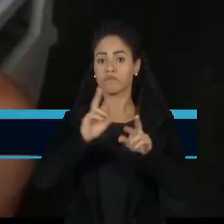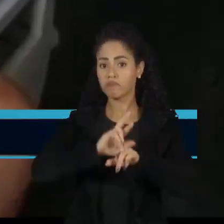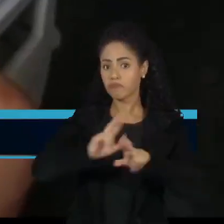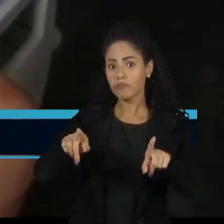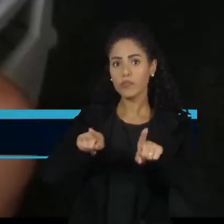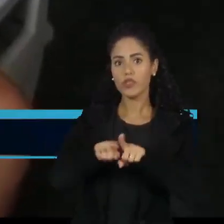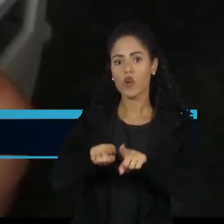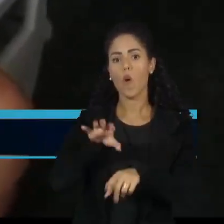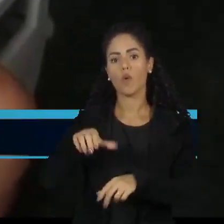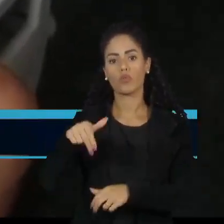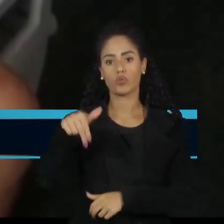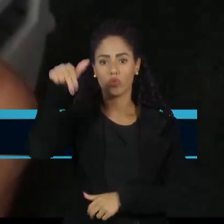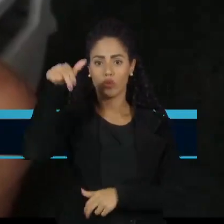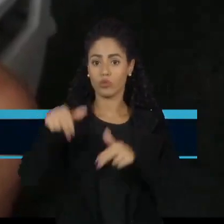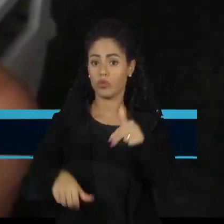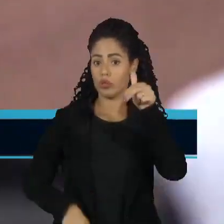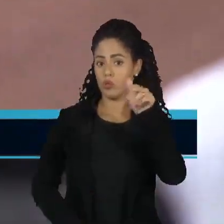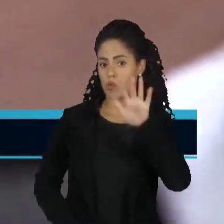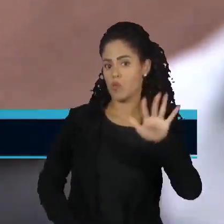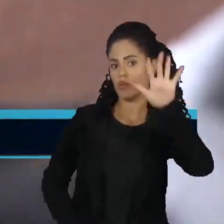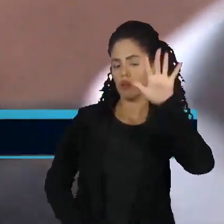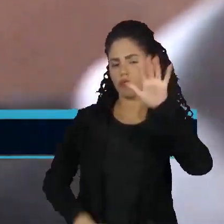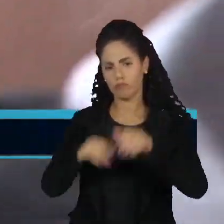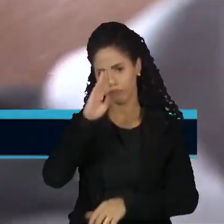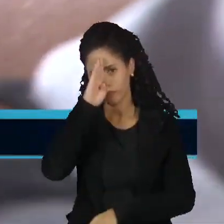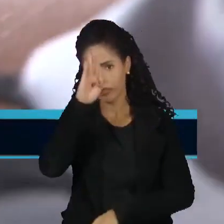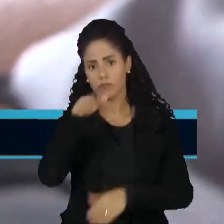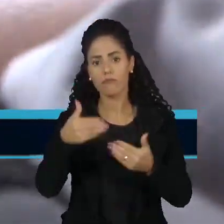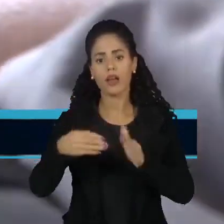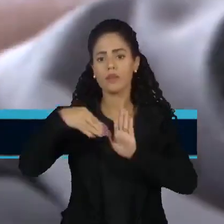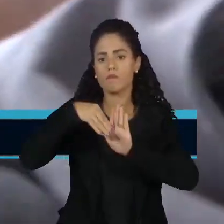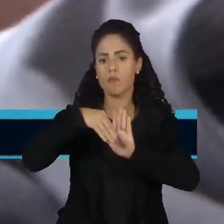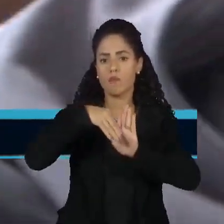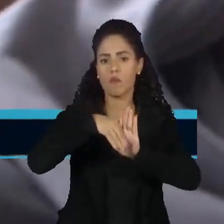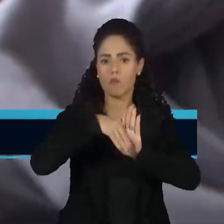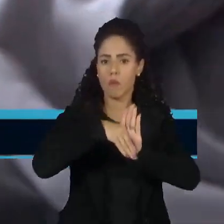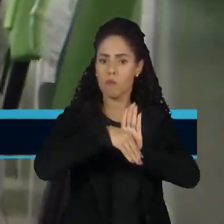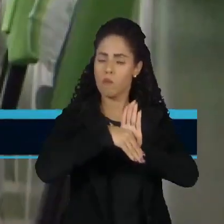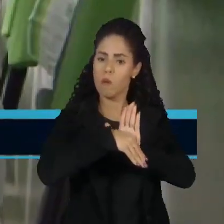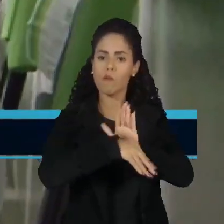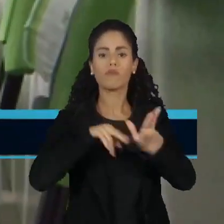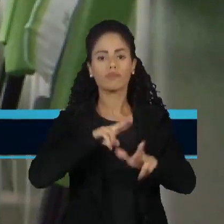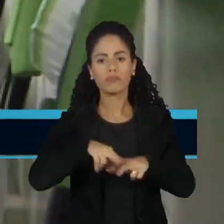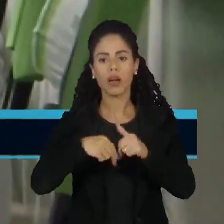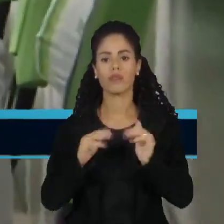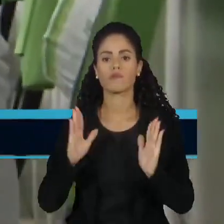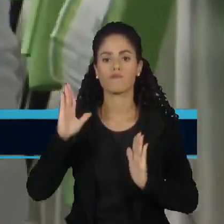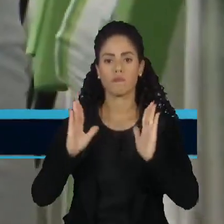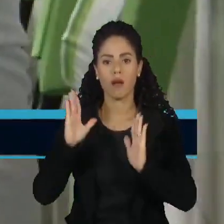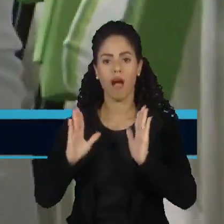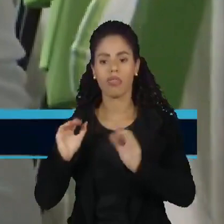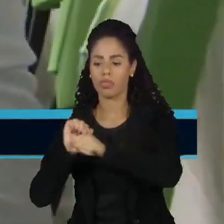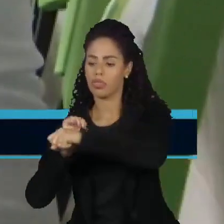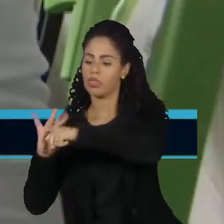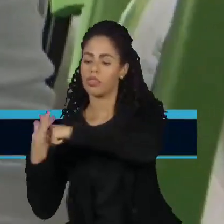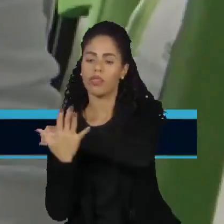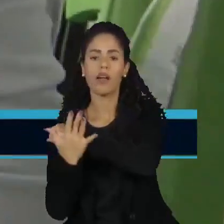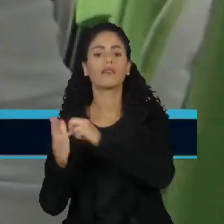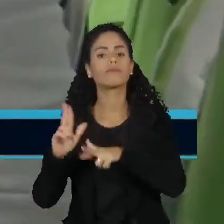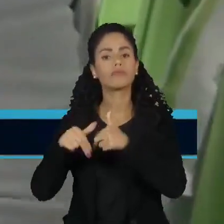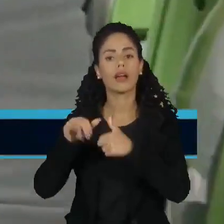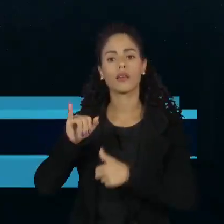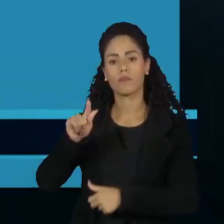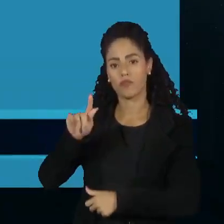estão na região norte e Nordeste a tendência de queda foi ainda maior em relação ao período pré-pandemia indicado pelo